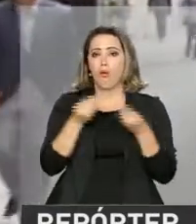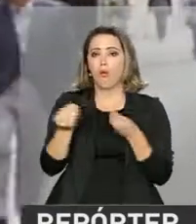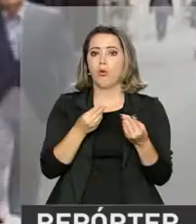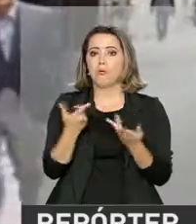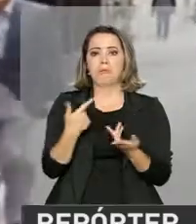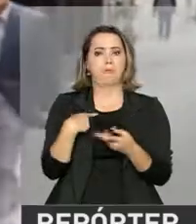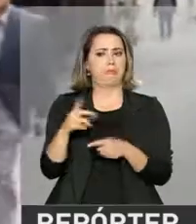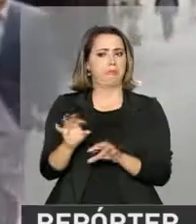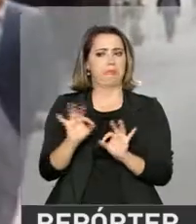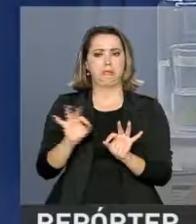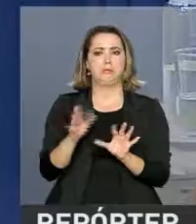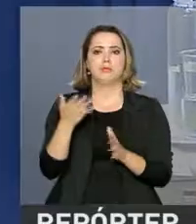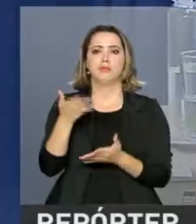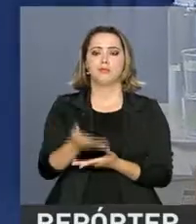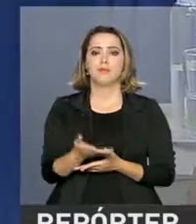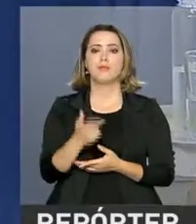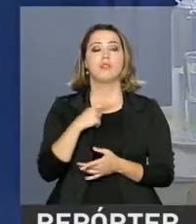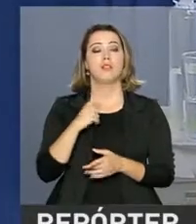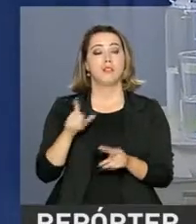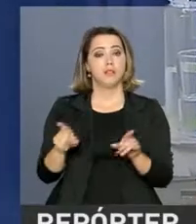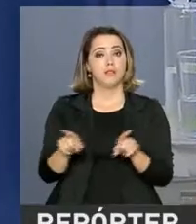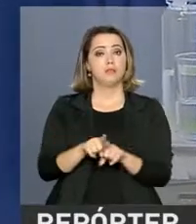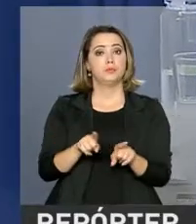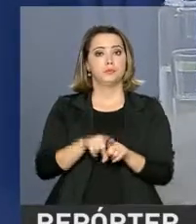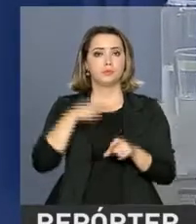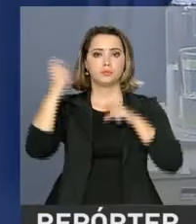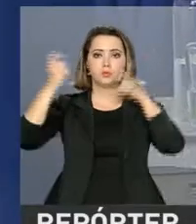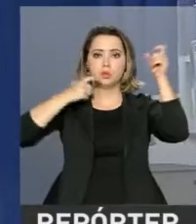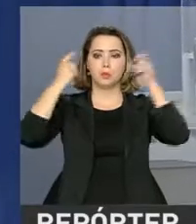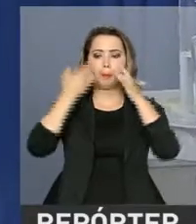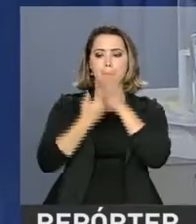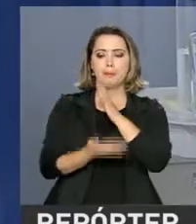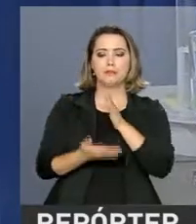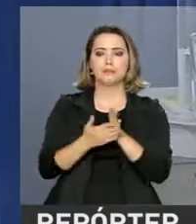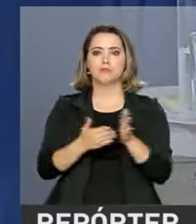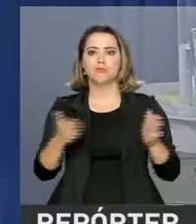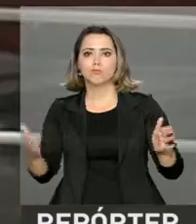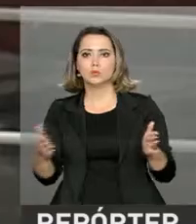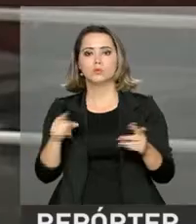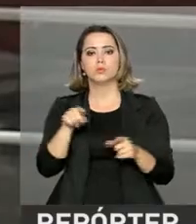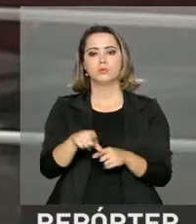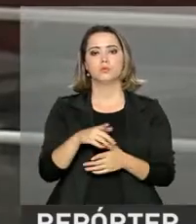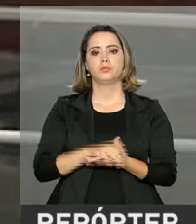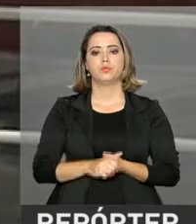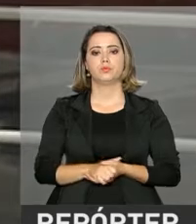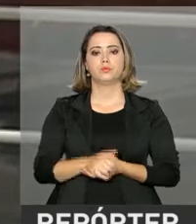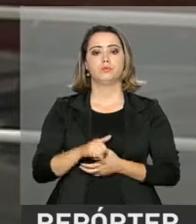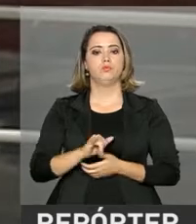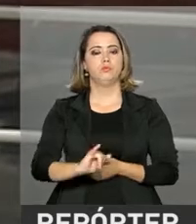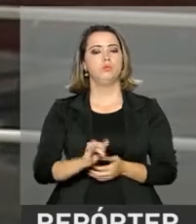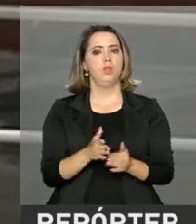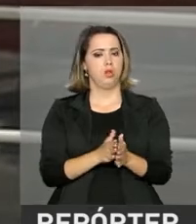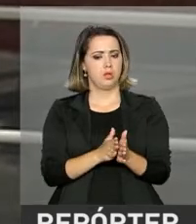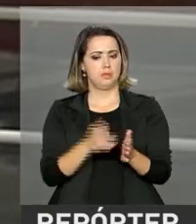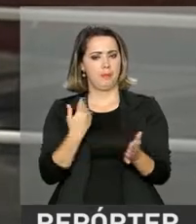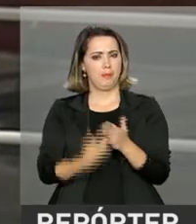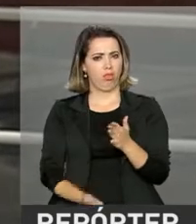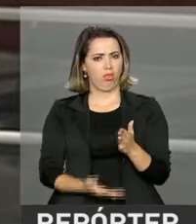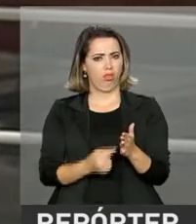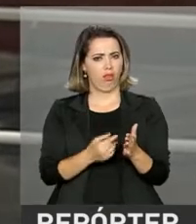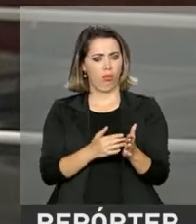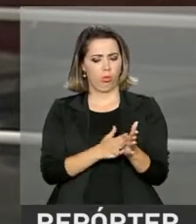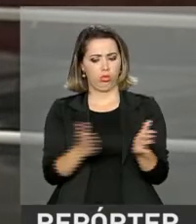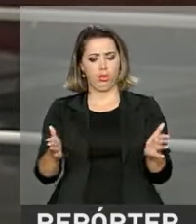nem me arrisco a pegar e fazer alguma coisa. E tem ainda a preocupação com a perda do prazo da declaração. Não declarar na